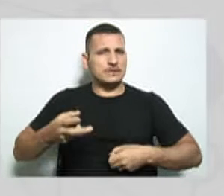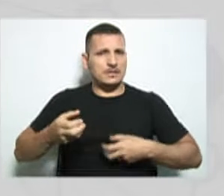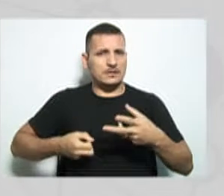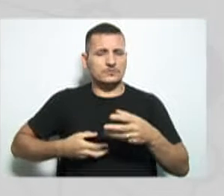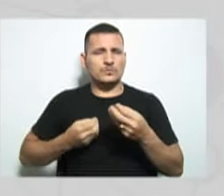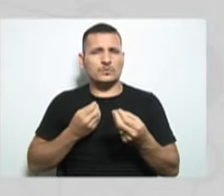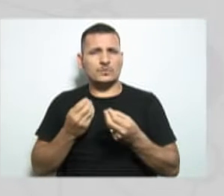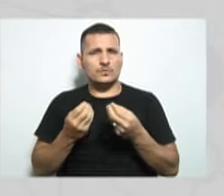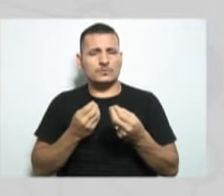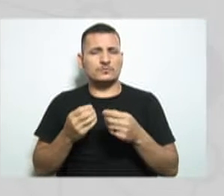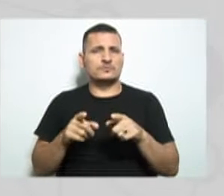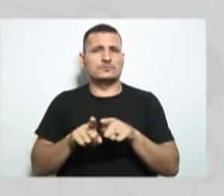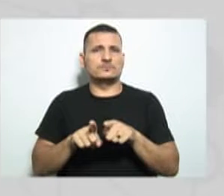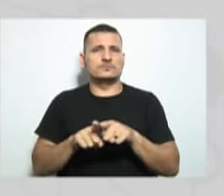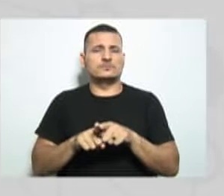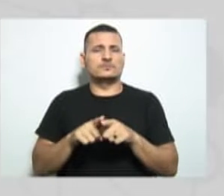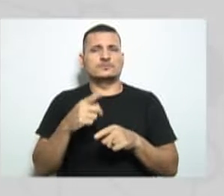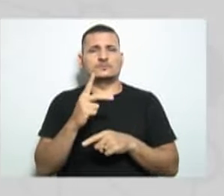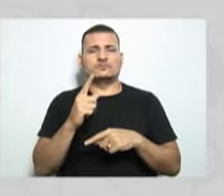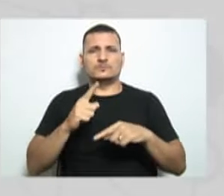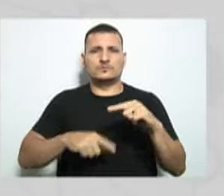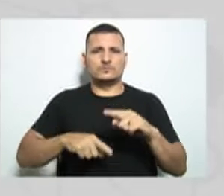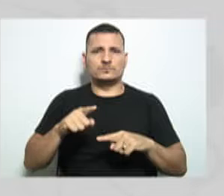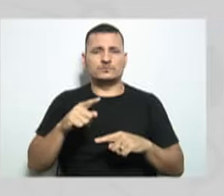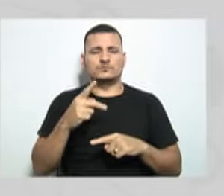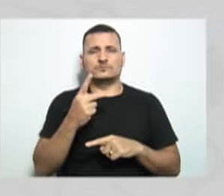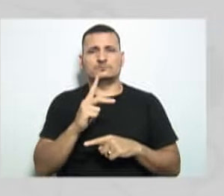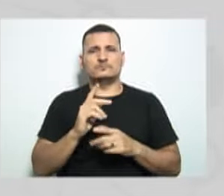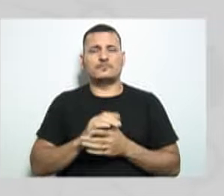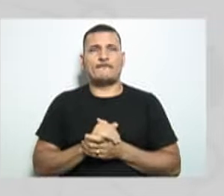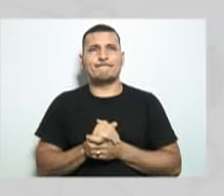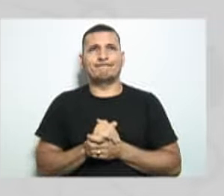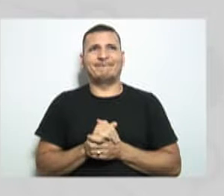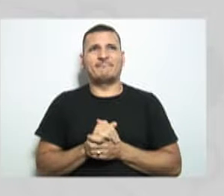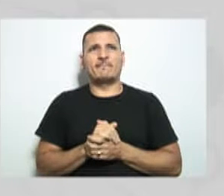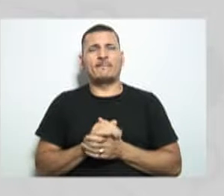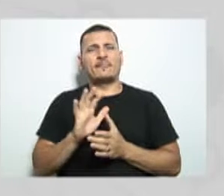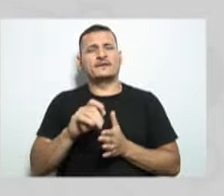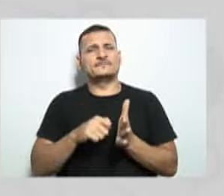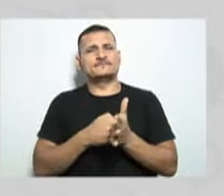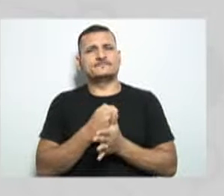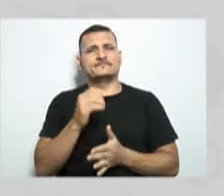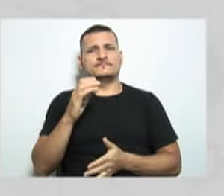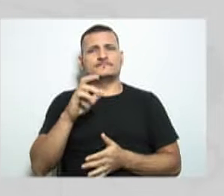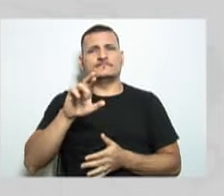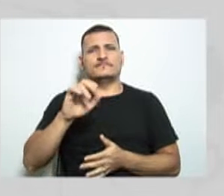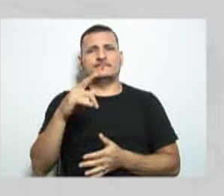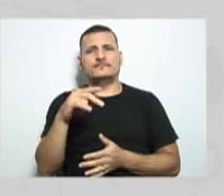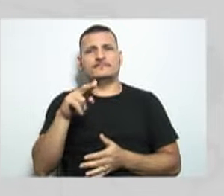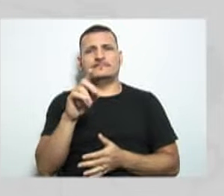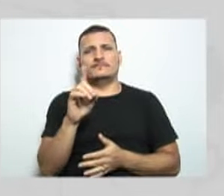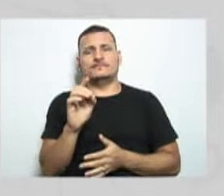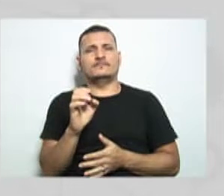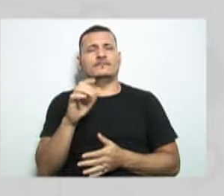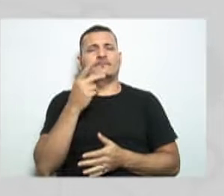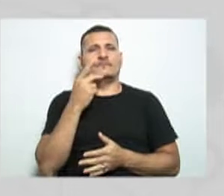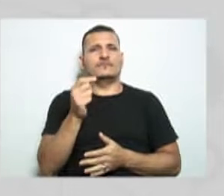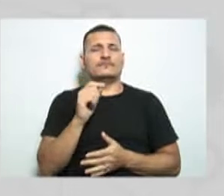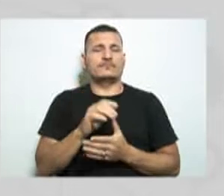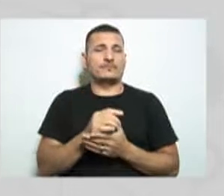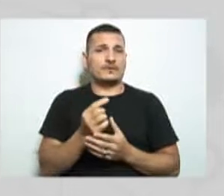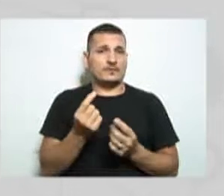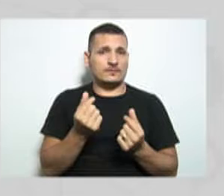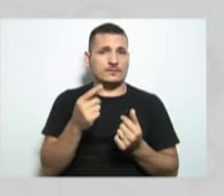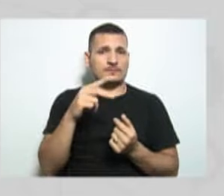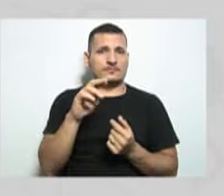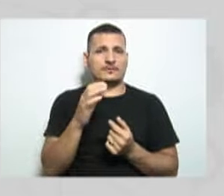suas mercadorias e produtos. O que o nosso escritor, Crepaldi, ele fala? A formação de preço pode ser simplificada